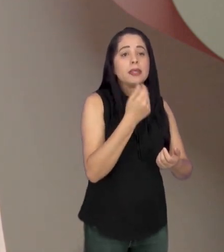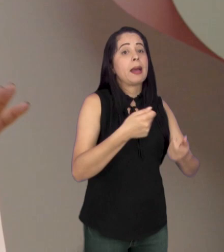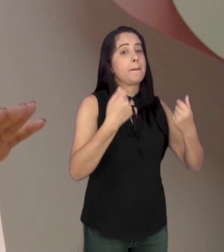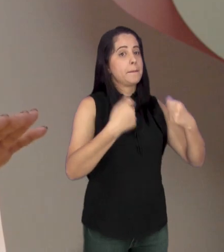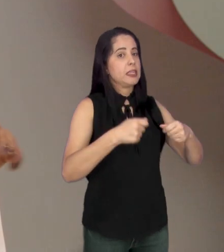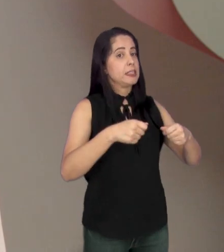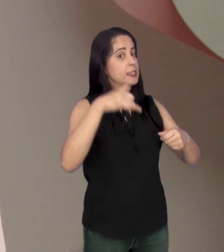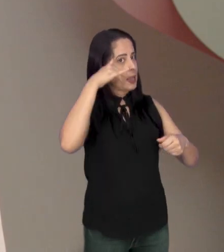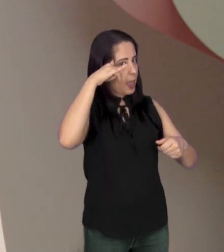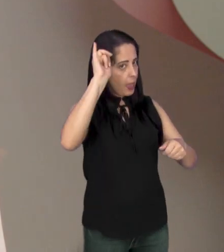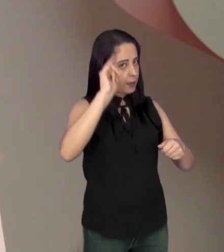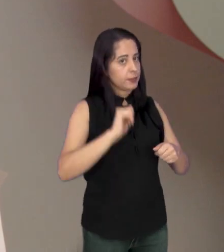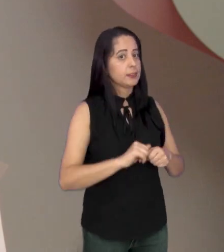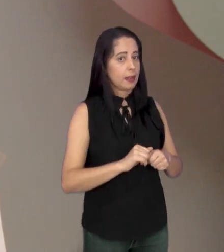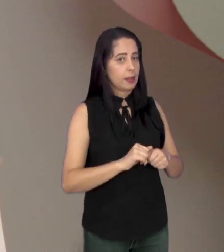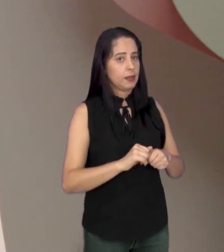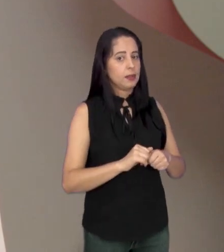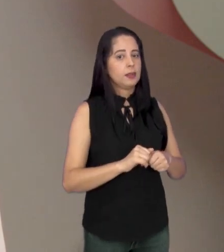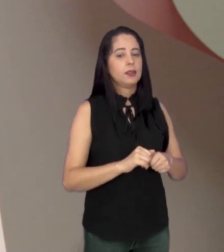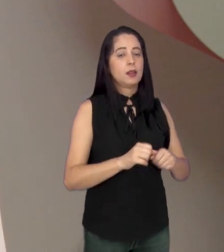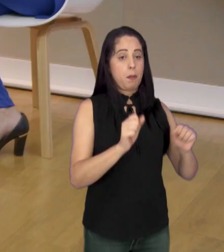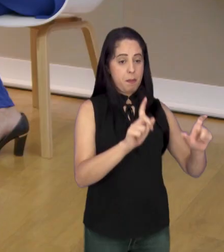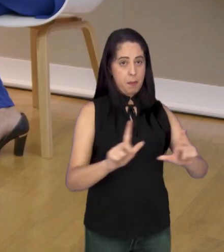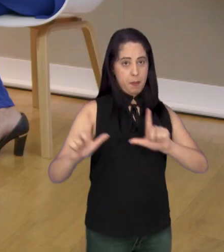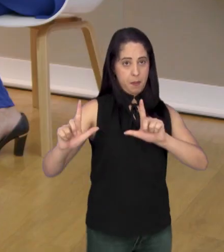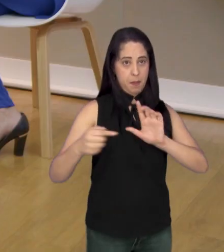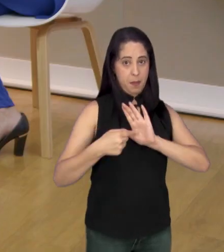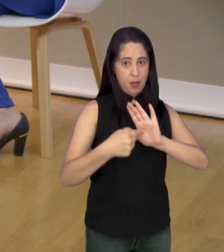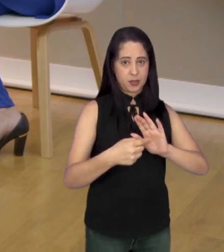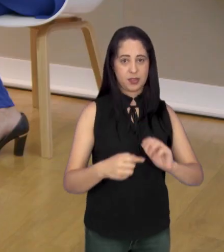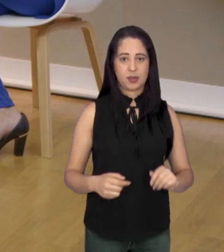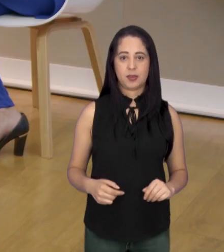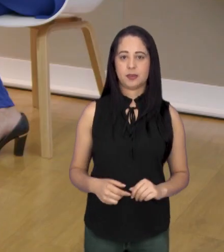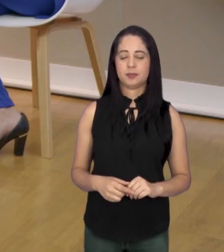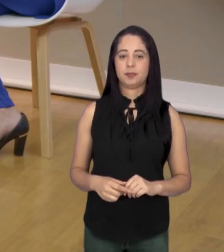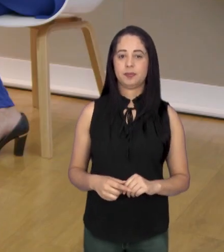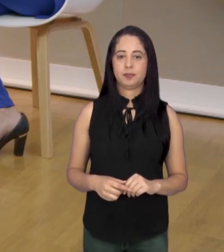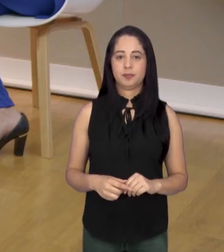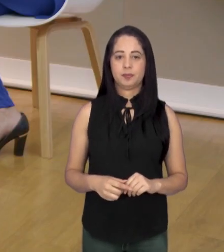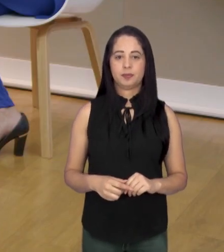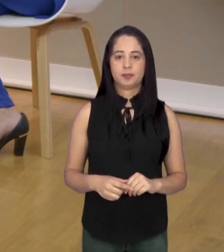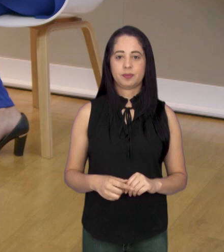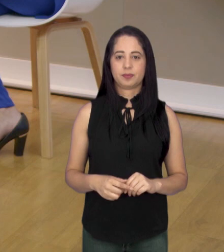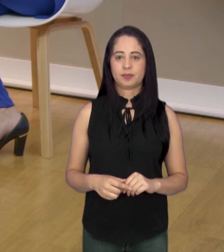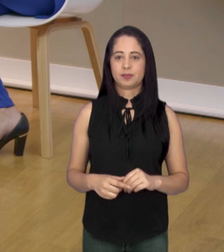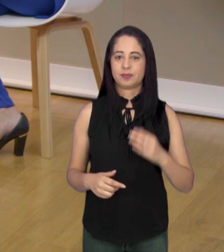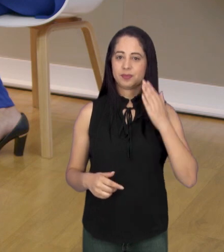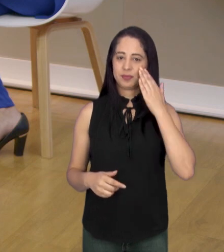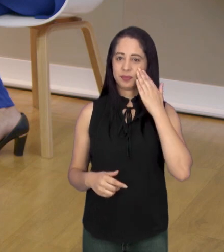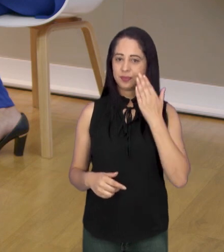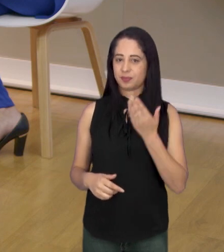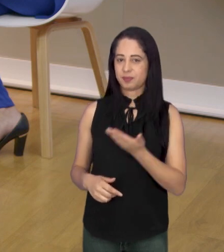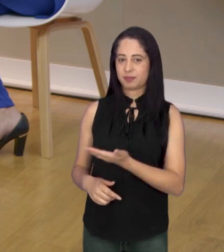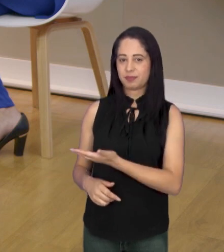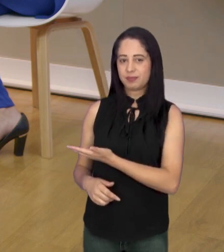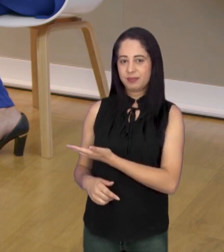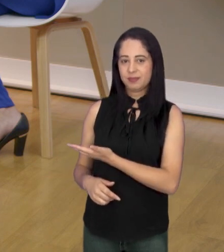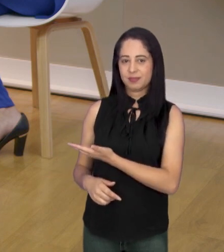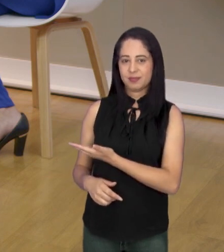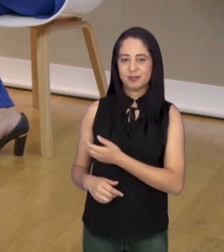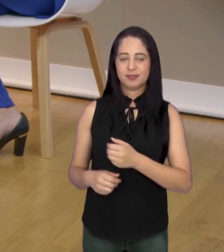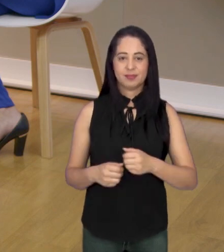todo custo evitados no café da manhã. Matheus, por favor, coloca pra gente. cereais matinais e